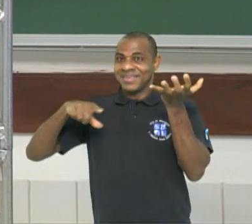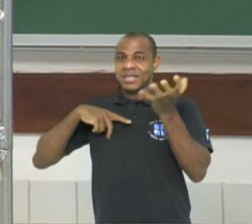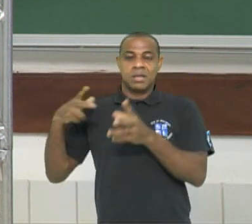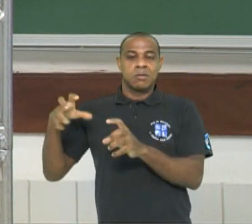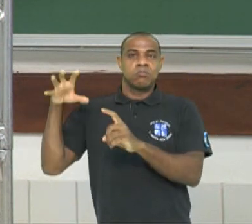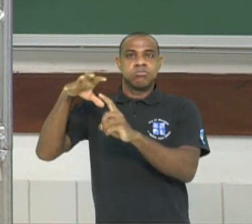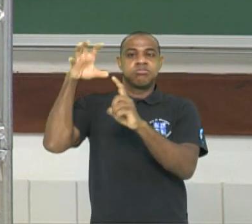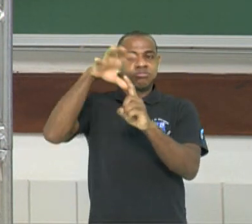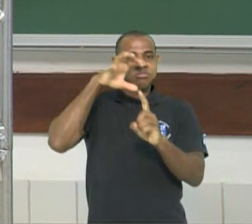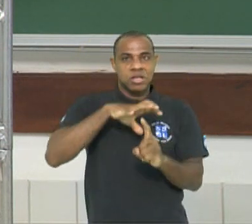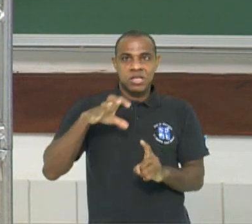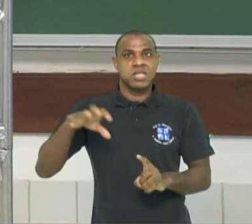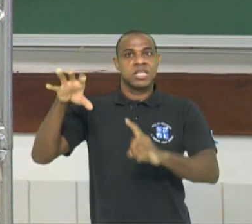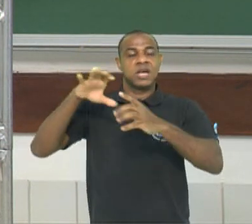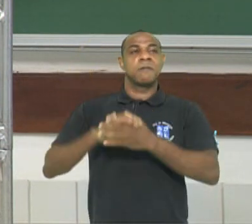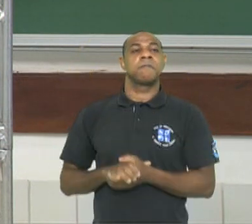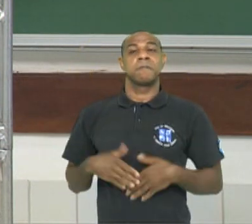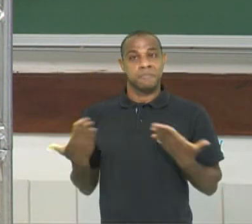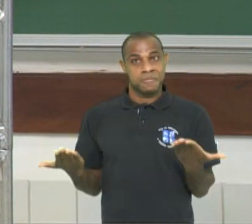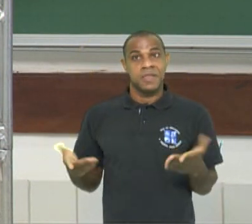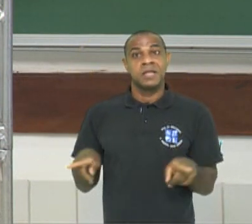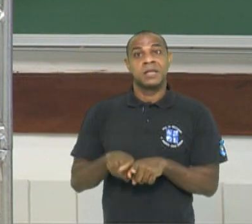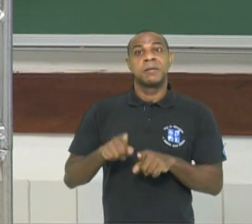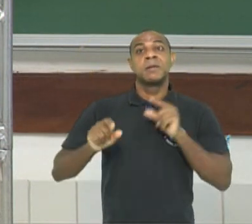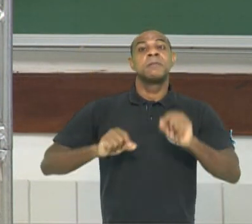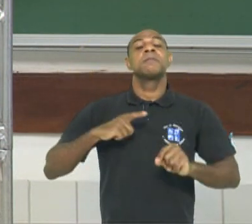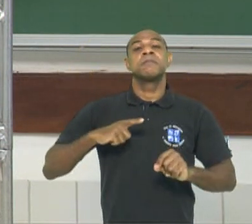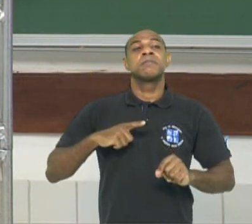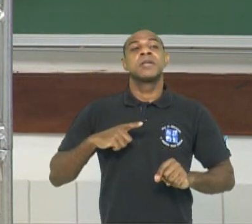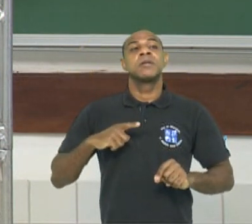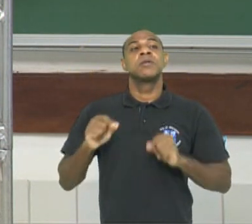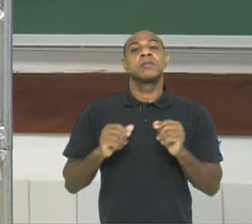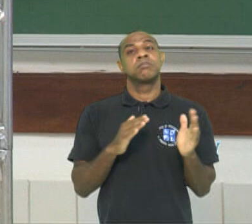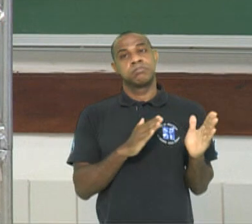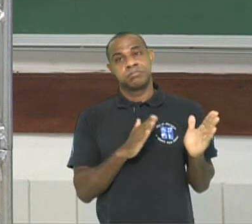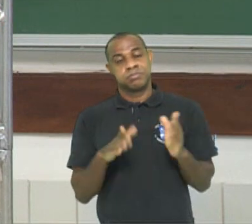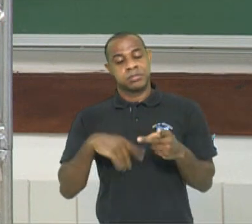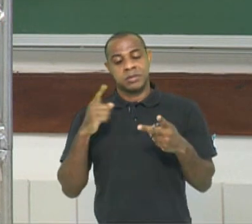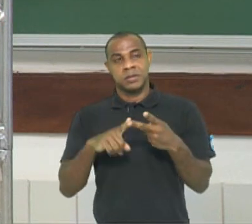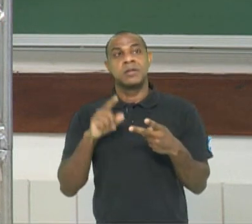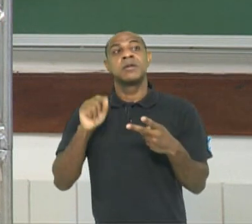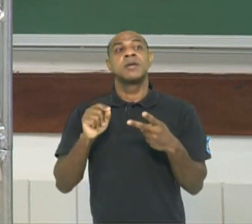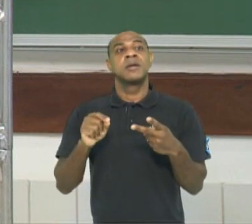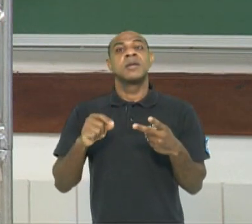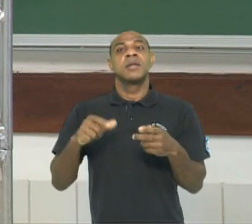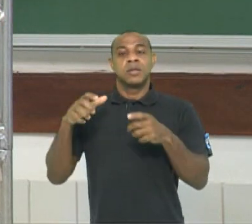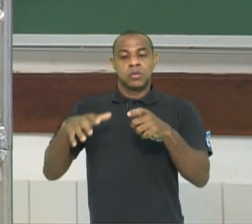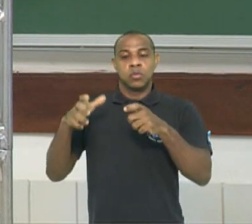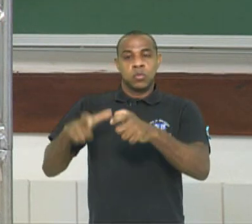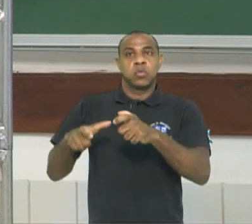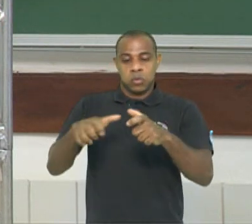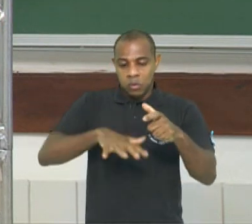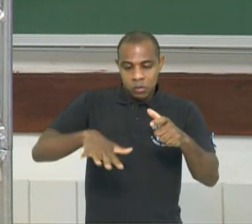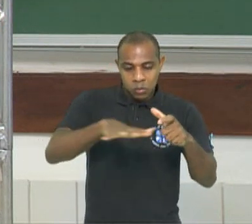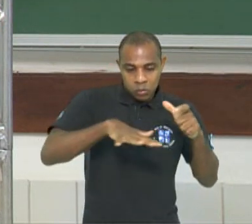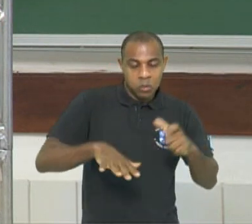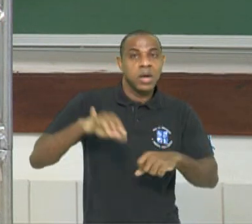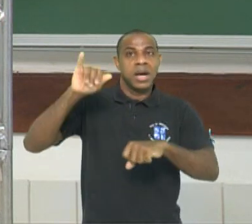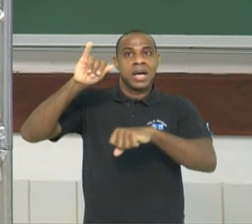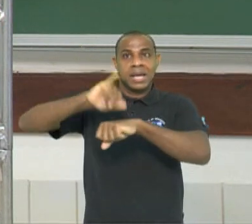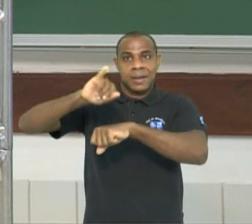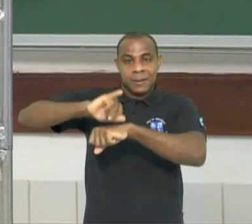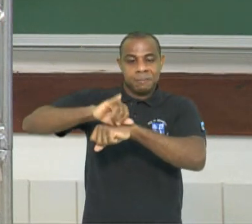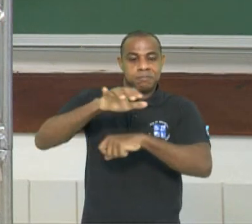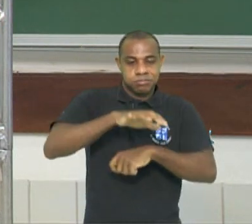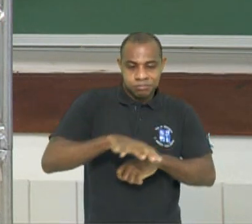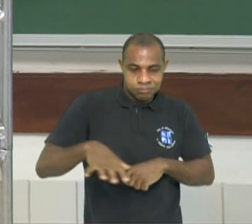o território inteiro também. Então, nós teremos na sequência as metrópoles regionais, as capitais